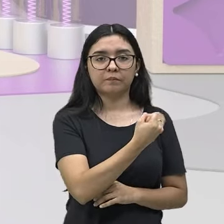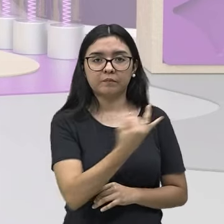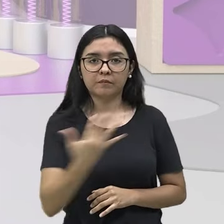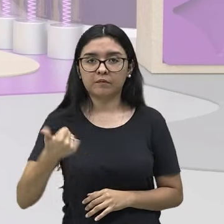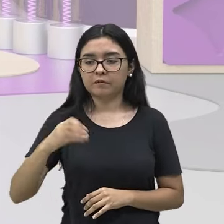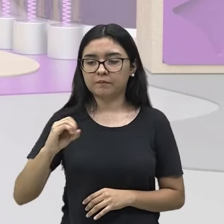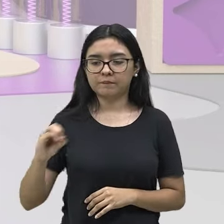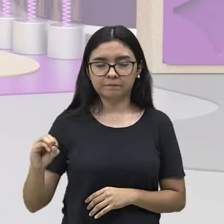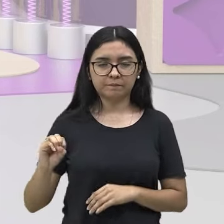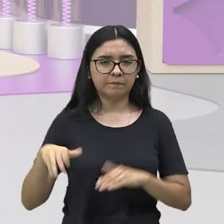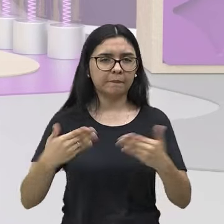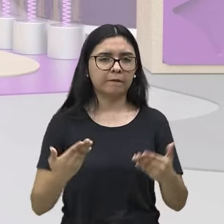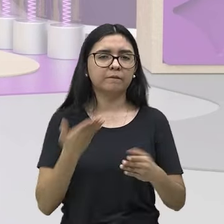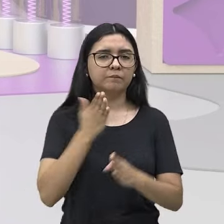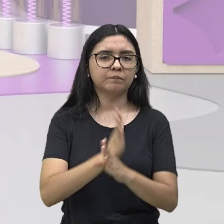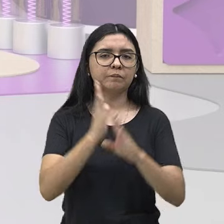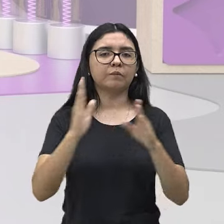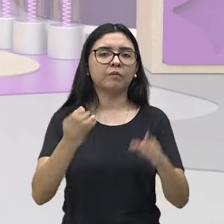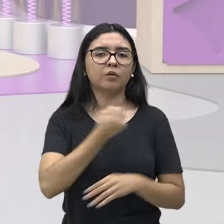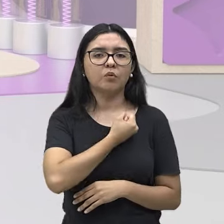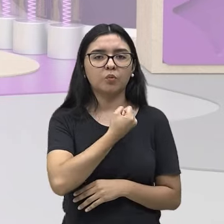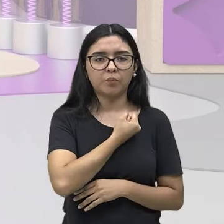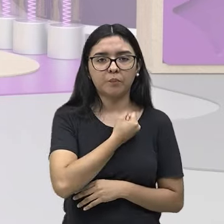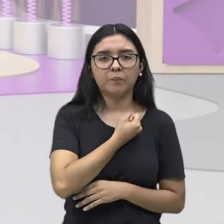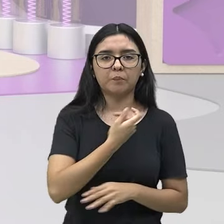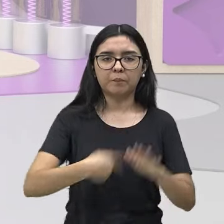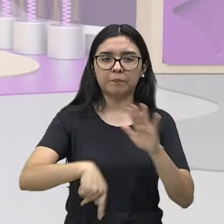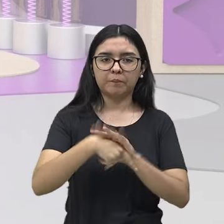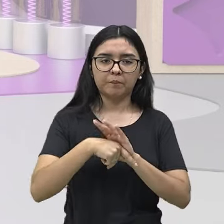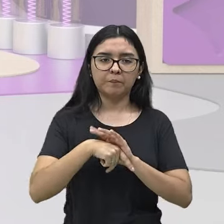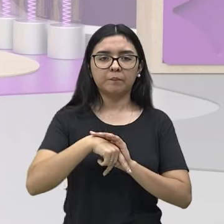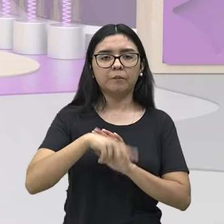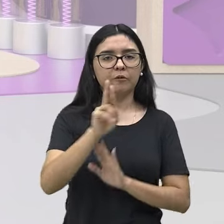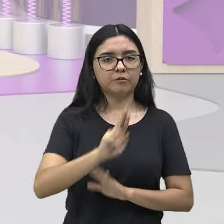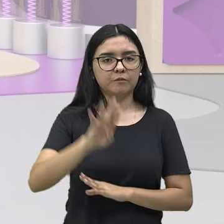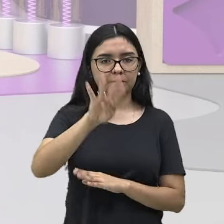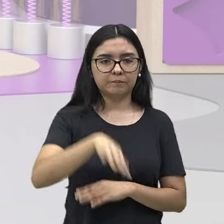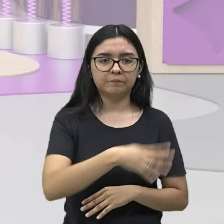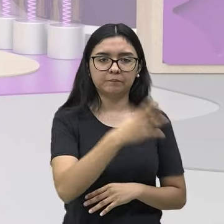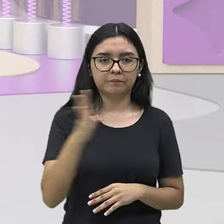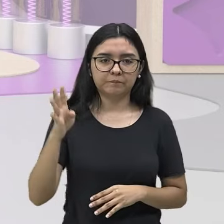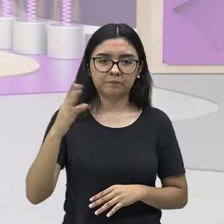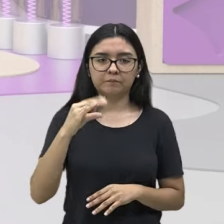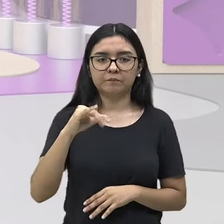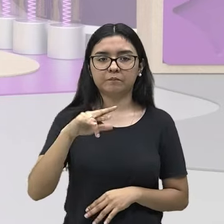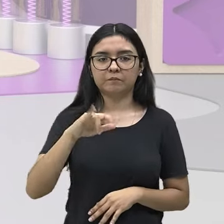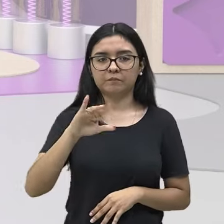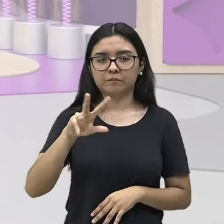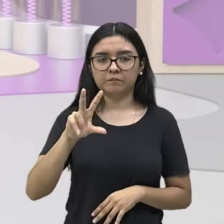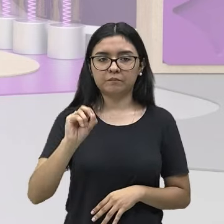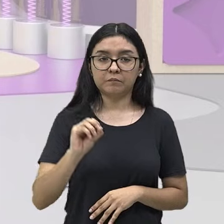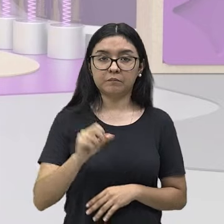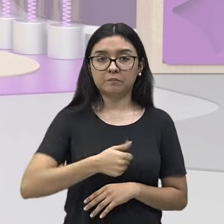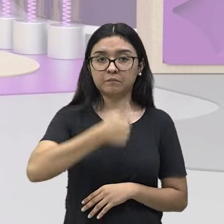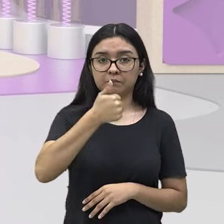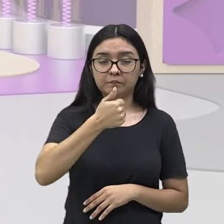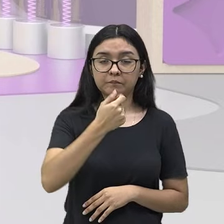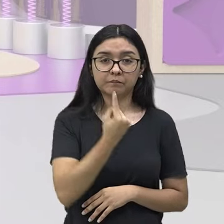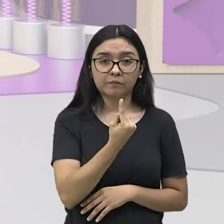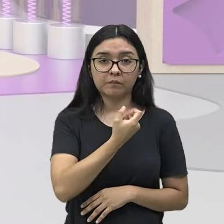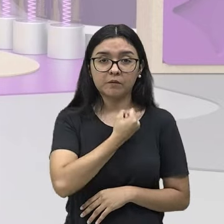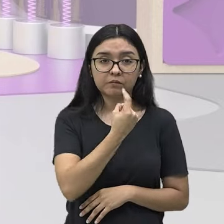Vamos então descobrir os números primos de 1 até 100 usando o crivo de Eratóstenes. Venha comigo. Primeiro, o número 1. Bem, o